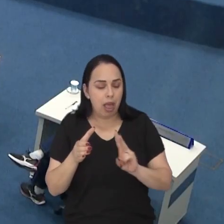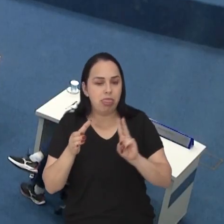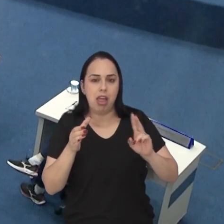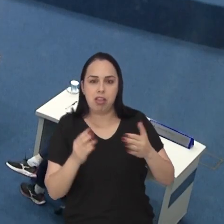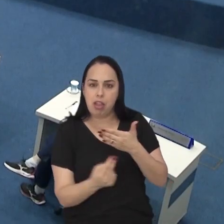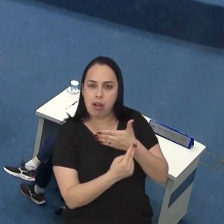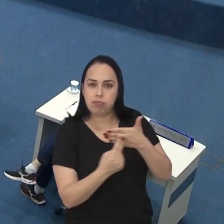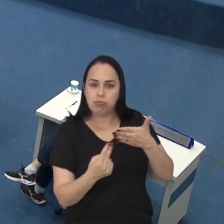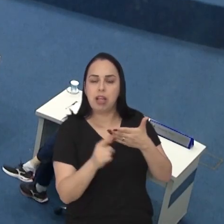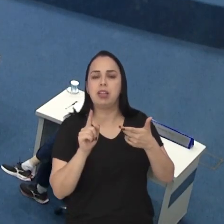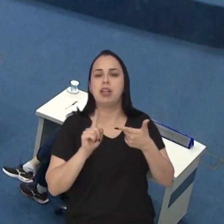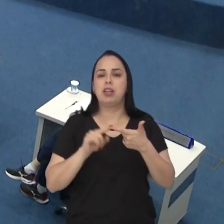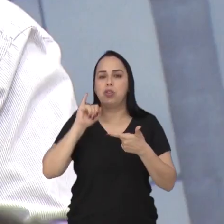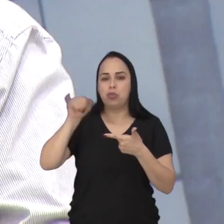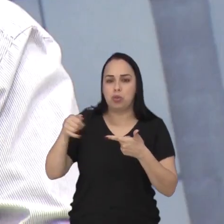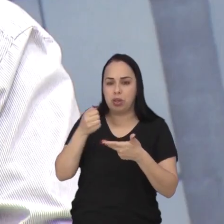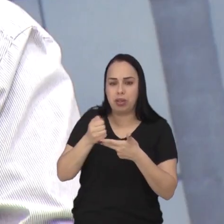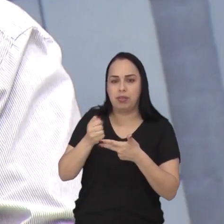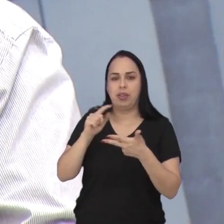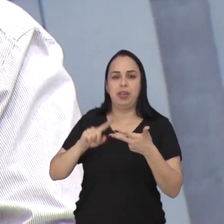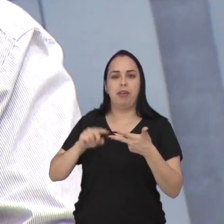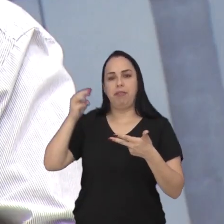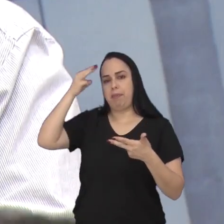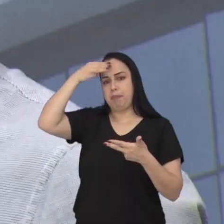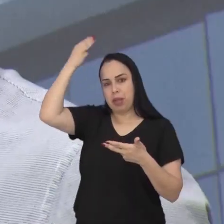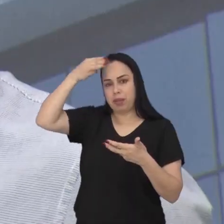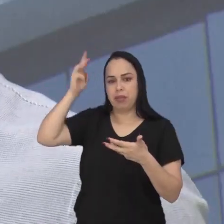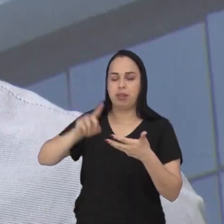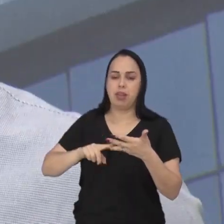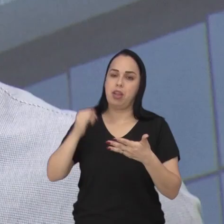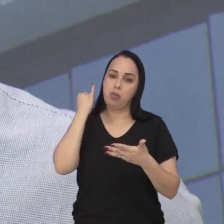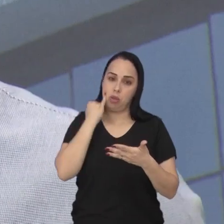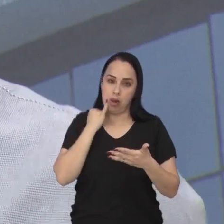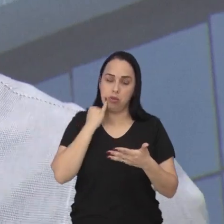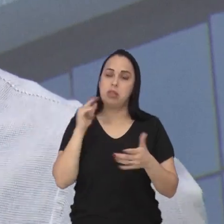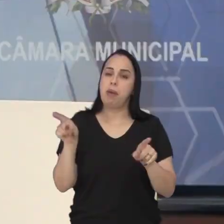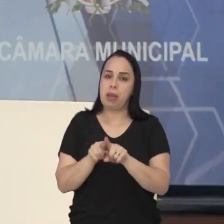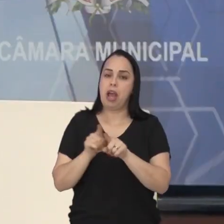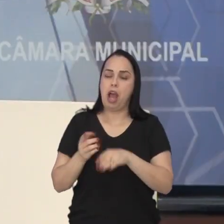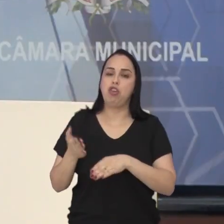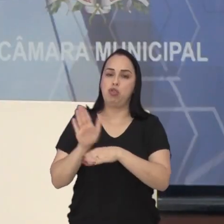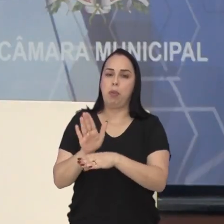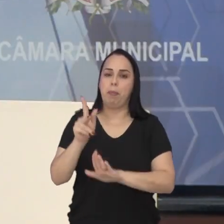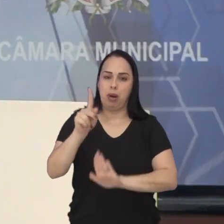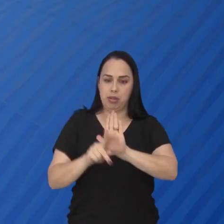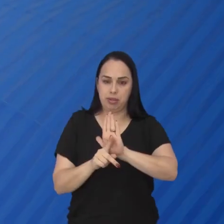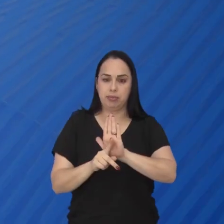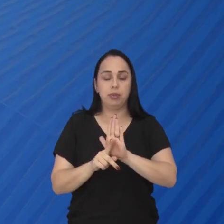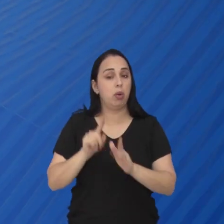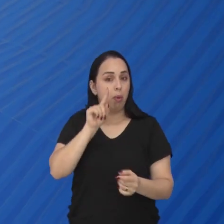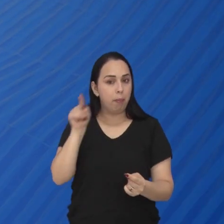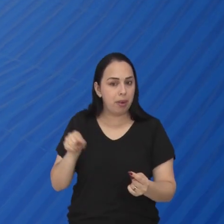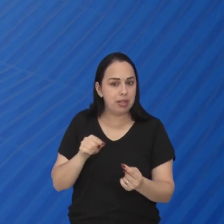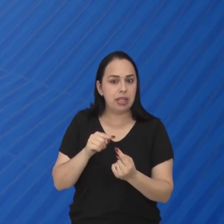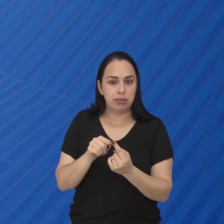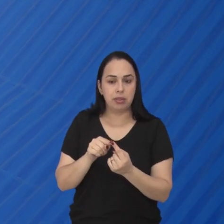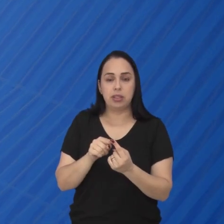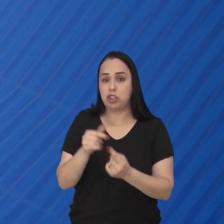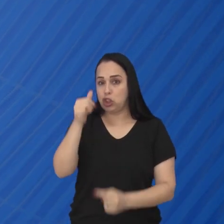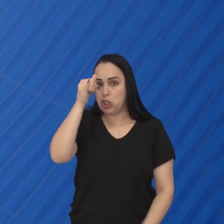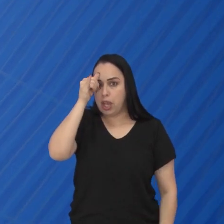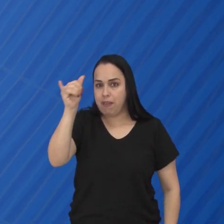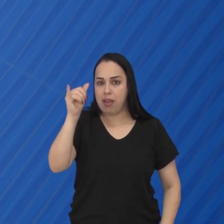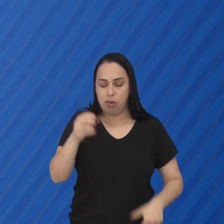a coautoria dos vereadores Júnior da Farmácia, Milton Vieira Filho e Zé Luiz. O objetivo do